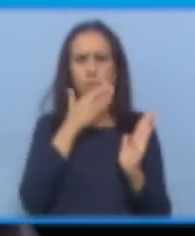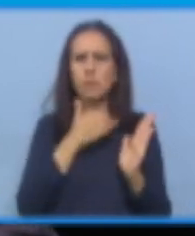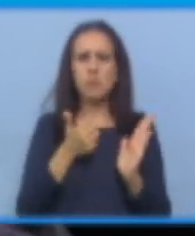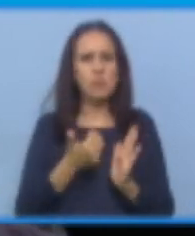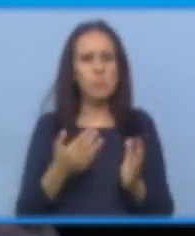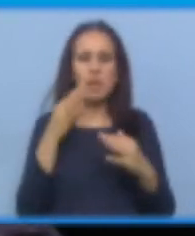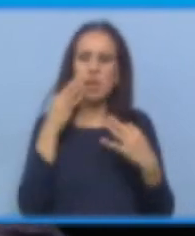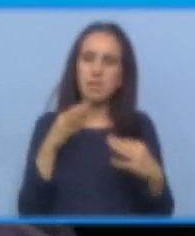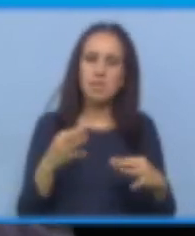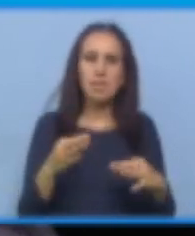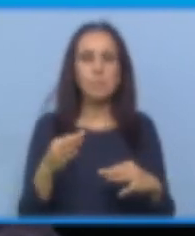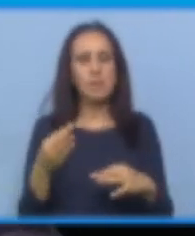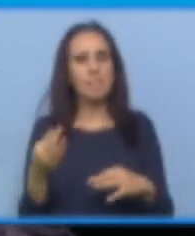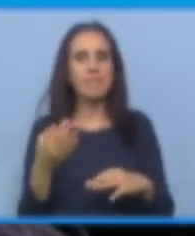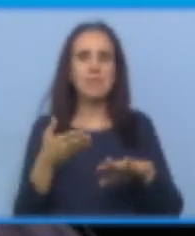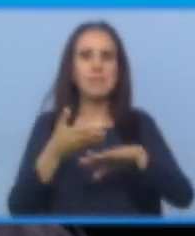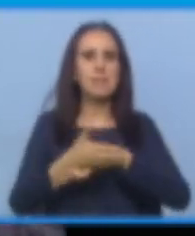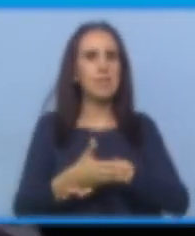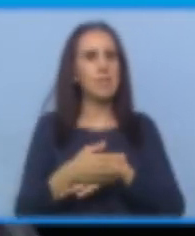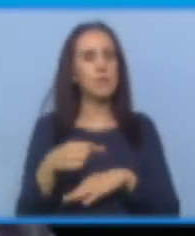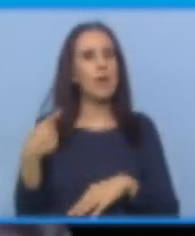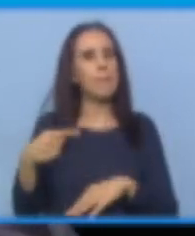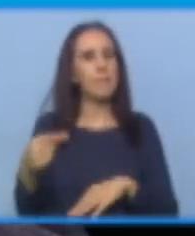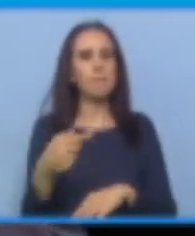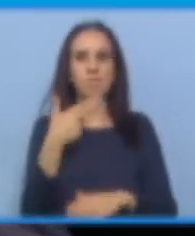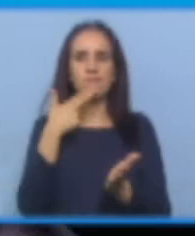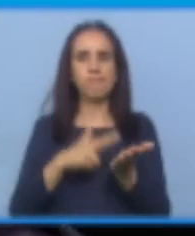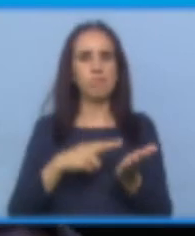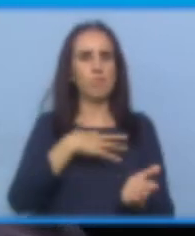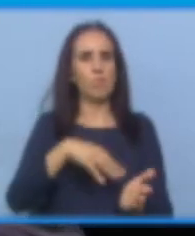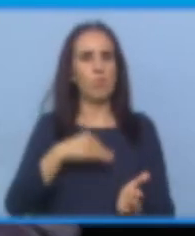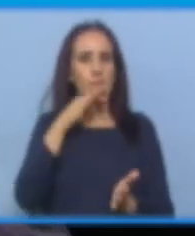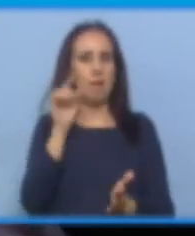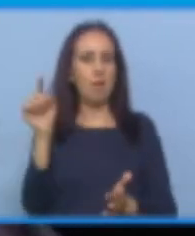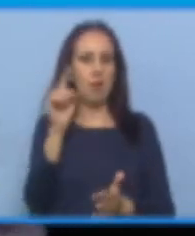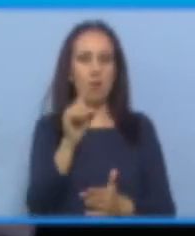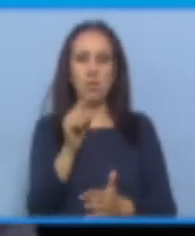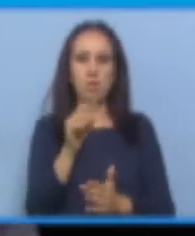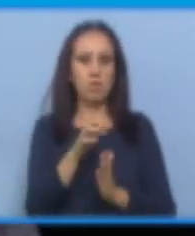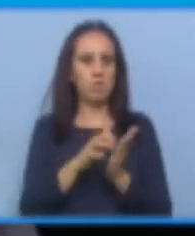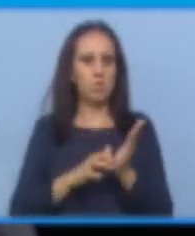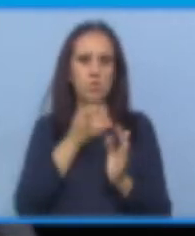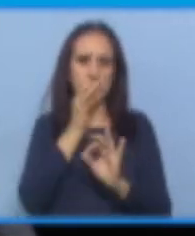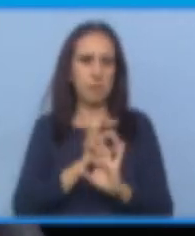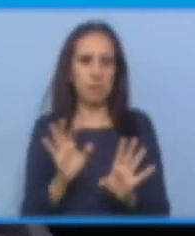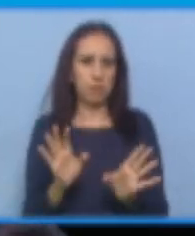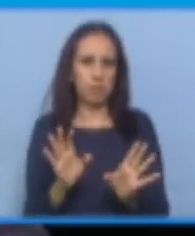é simples, é acessível, é coloquial, entra no mundo real das famílias, é um documento belíssimo e,